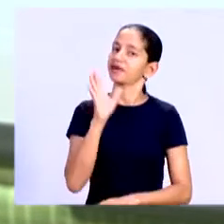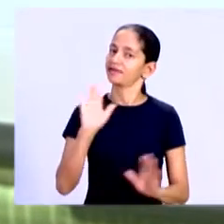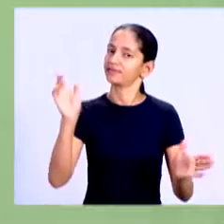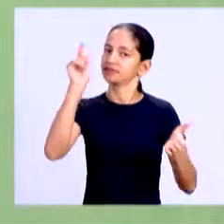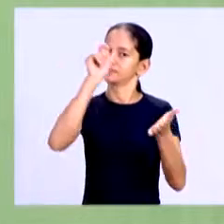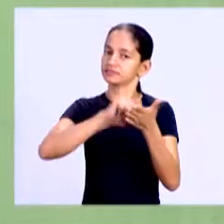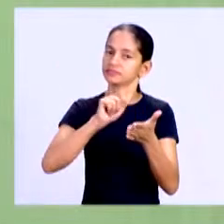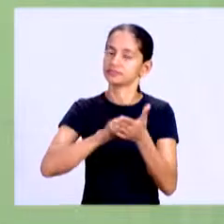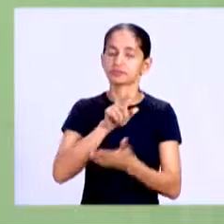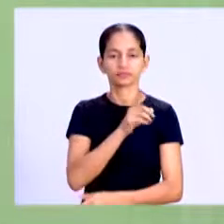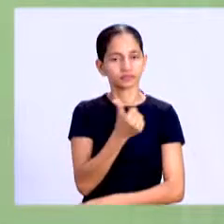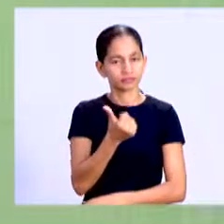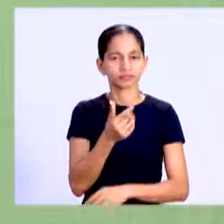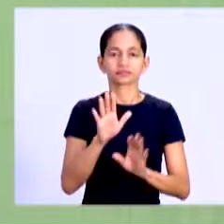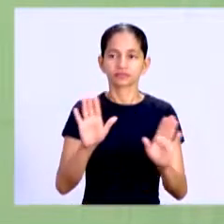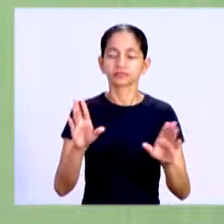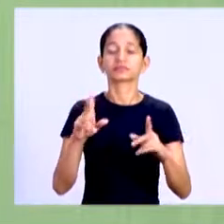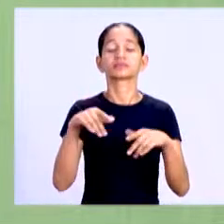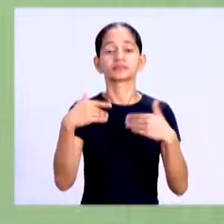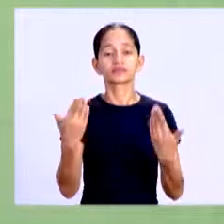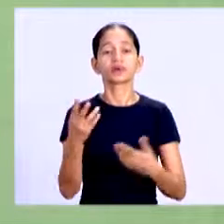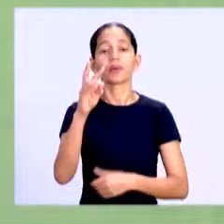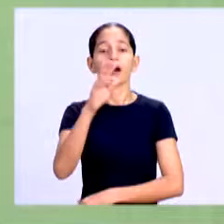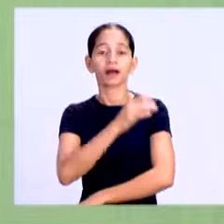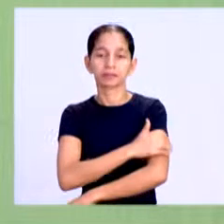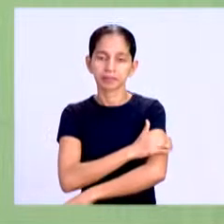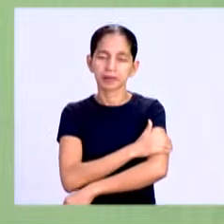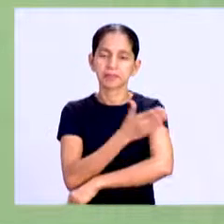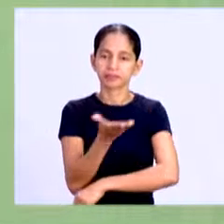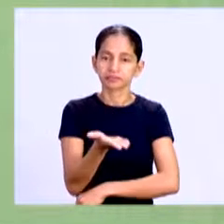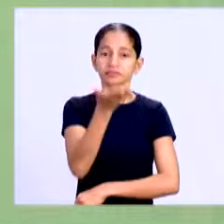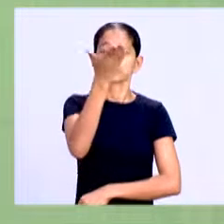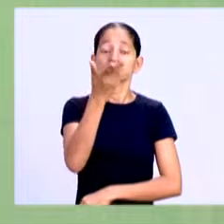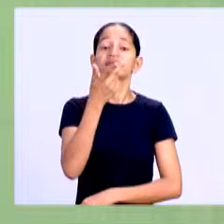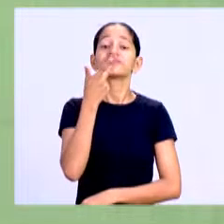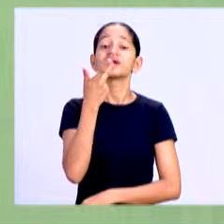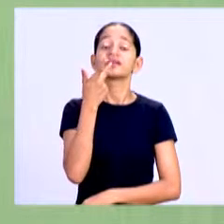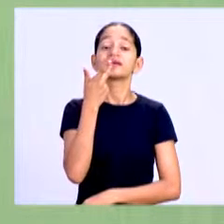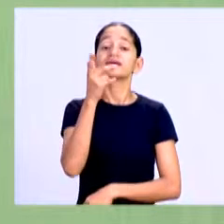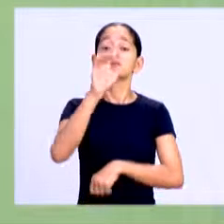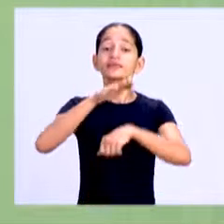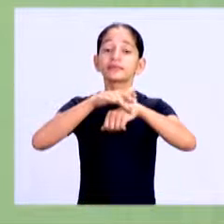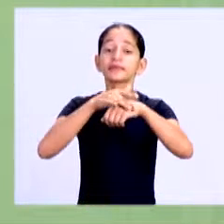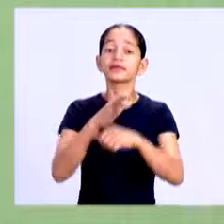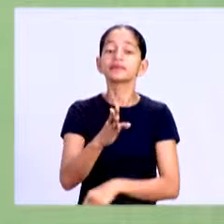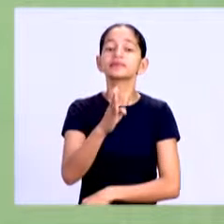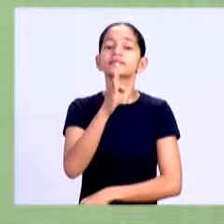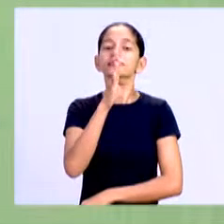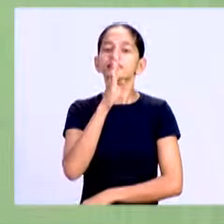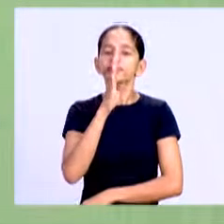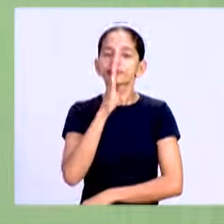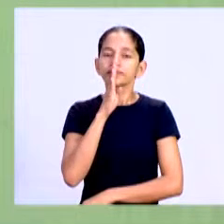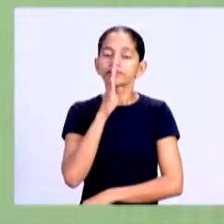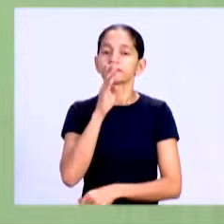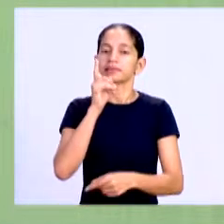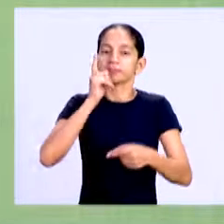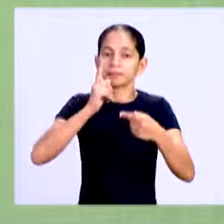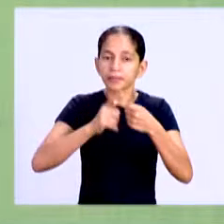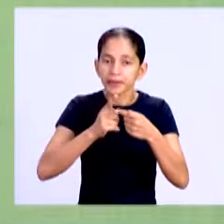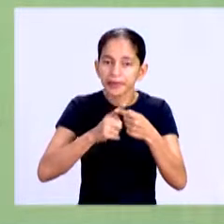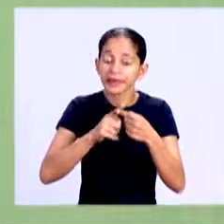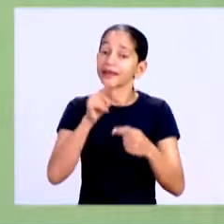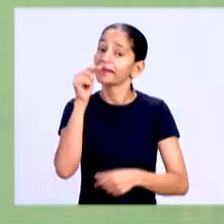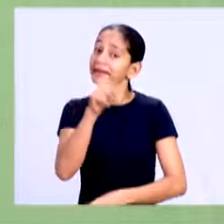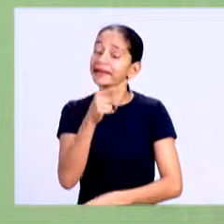diagnosticar. A hipertensão ela é considerada uma doença silenciosa. Por que ela é considerada uma doença silenciosa? Porque